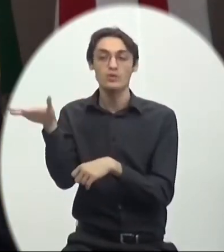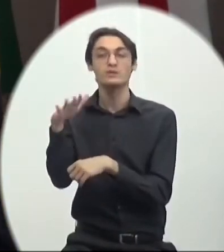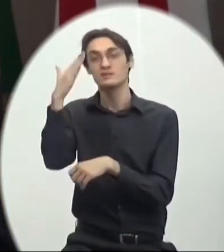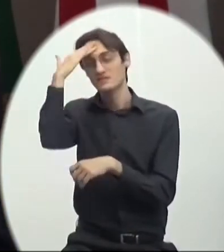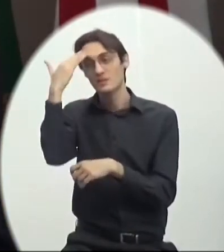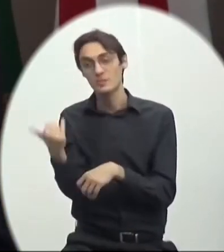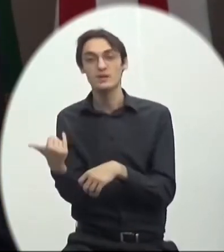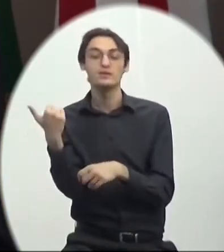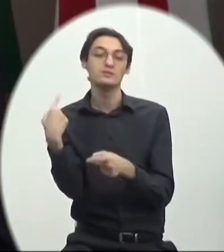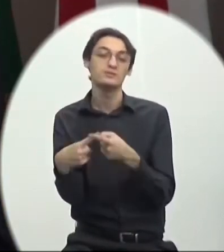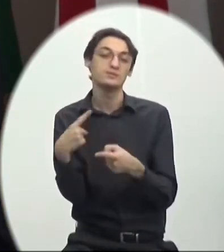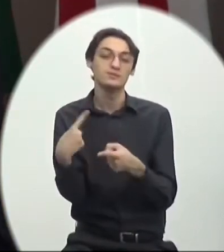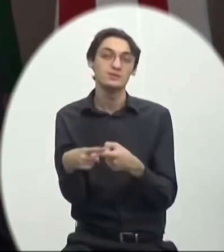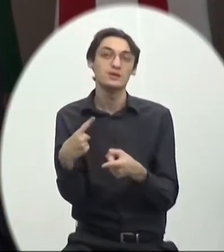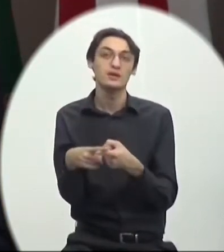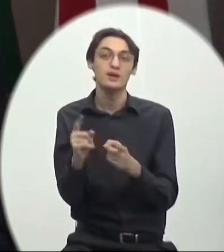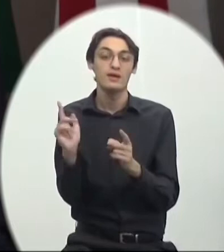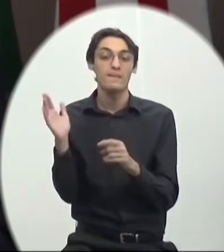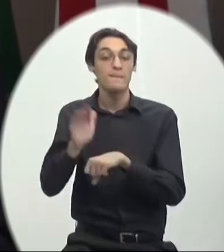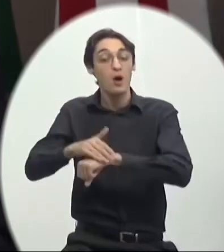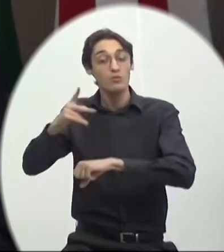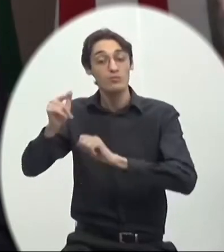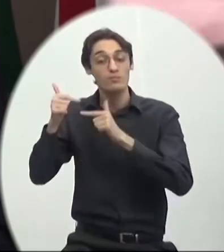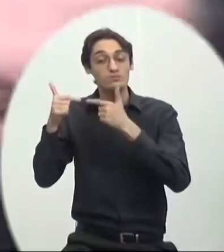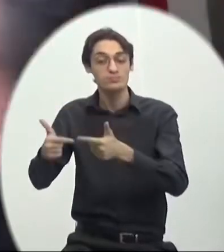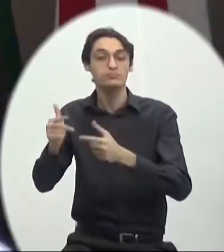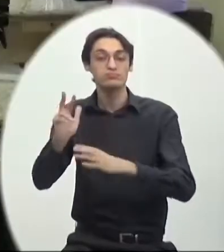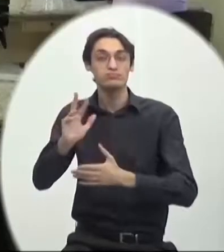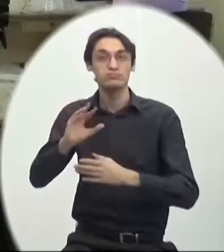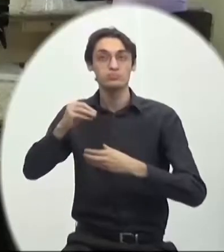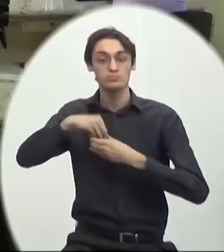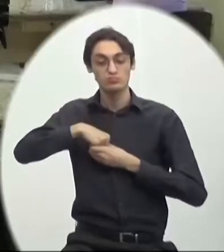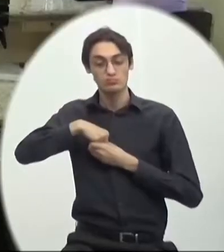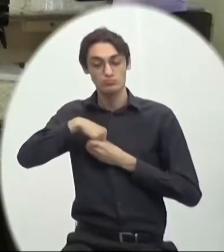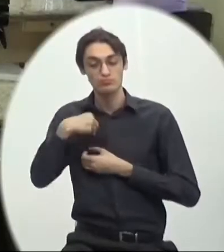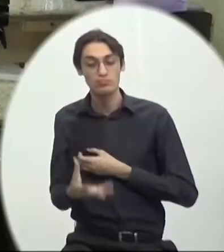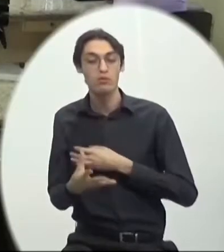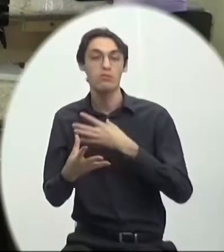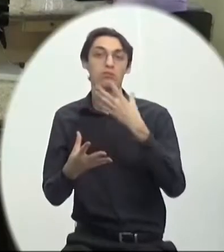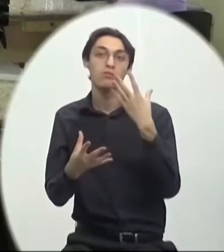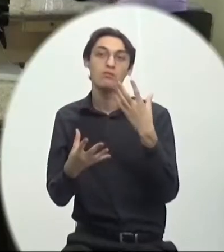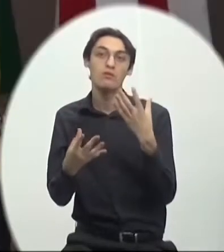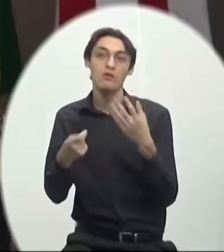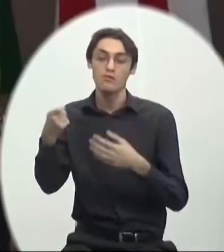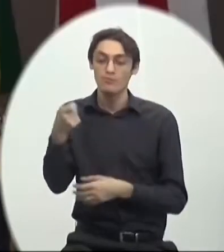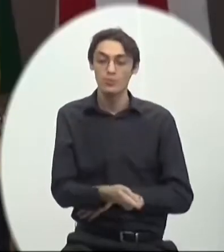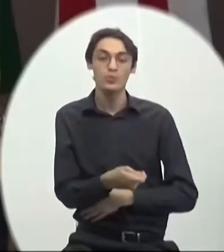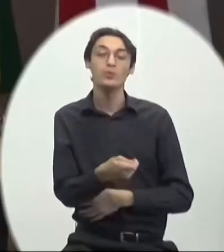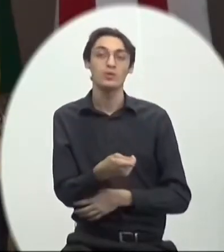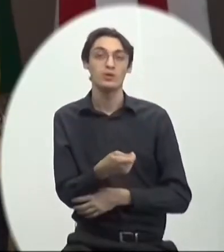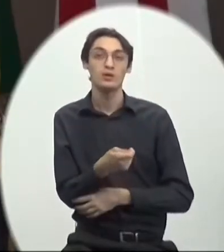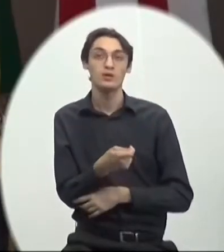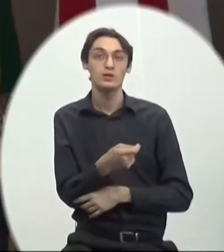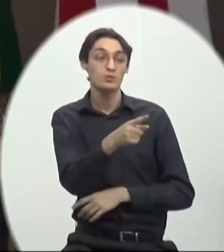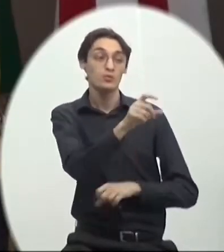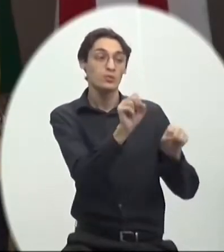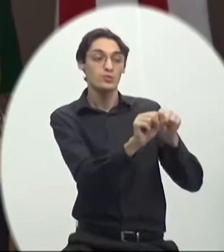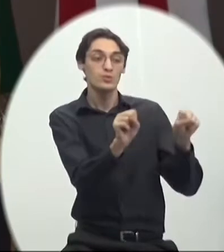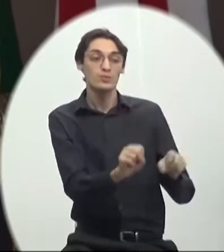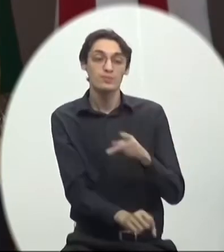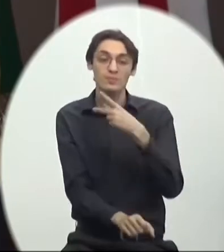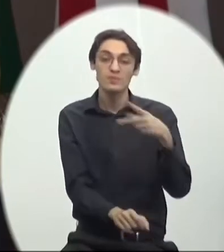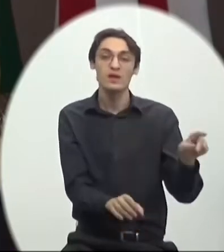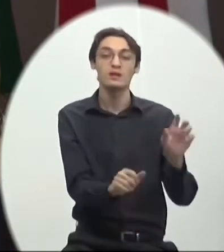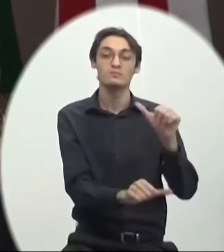poder tomar posição, como diz, dura, para que esse sistema muda.